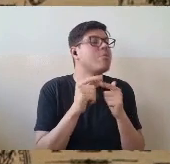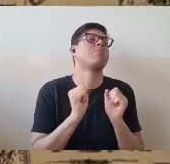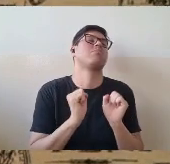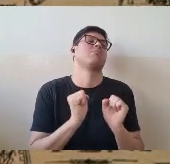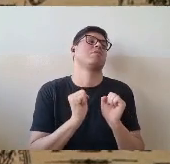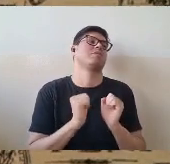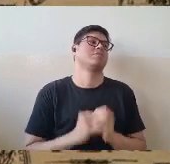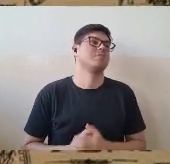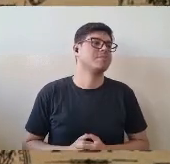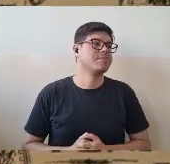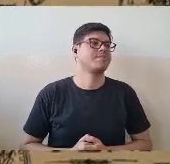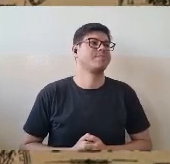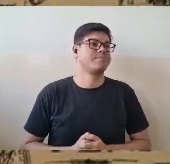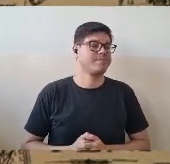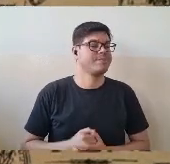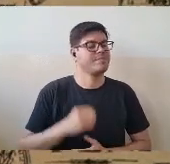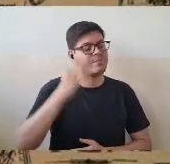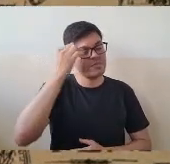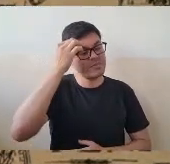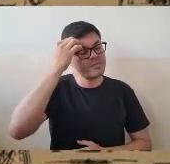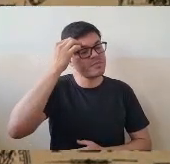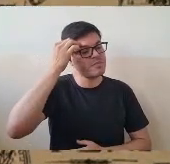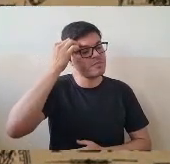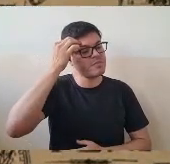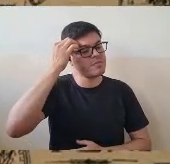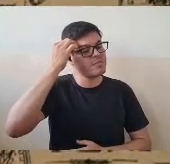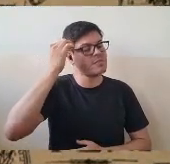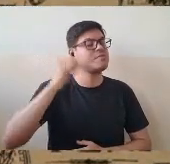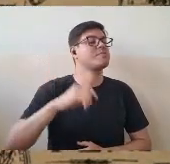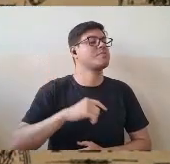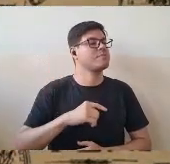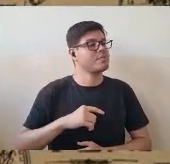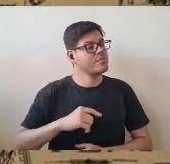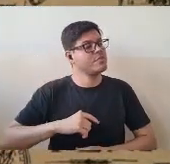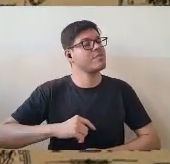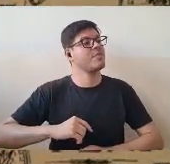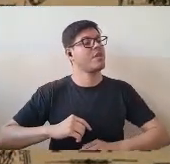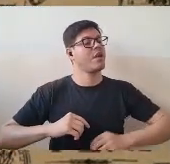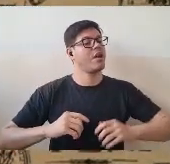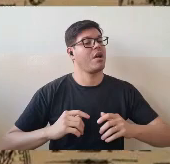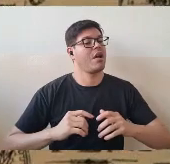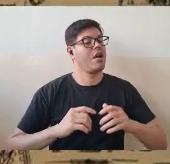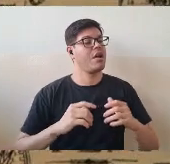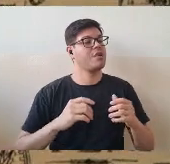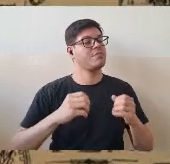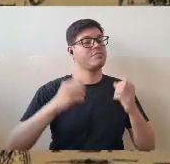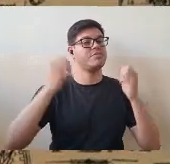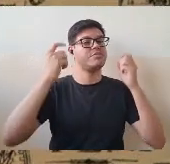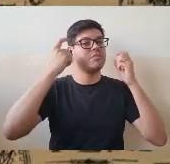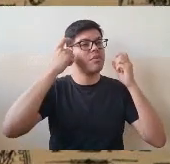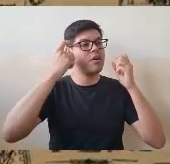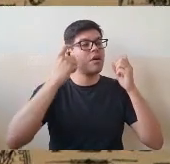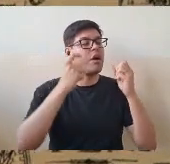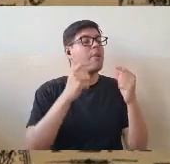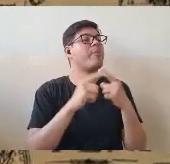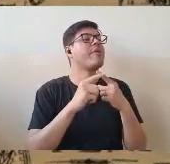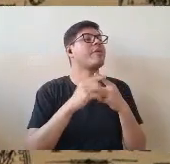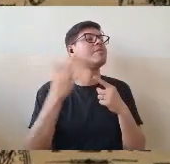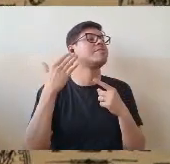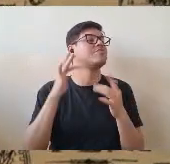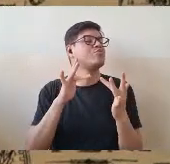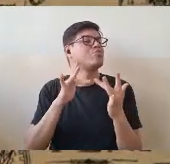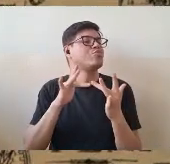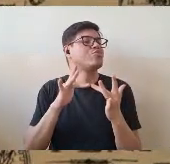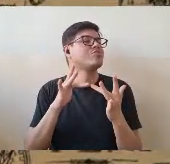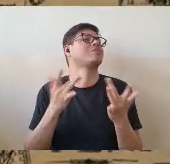entendeu? Então dá realmente uma agressão muito grande no sistema nervoso só do contato que teve prévio na infância. E não vacinou.